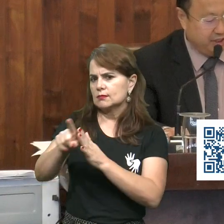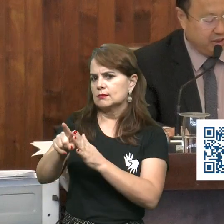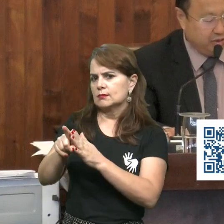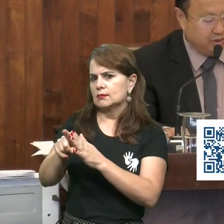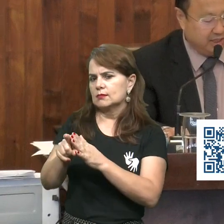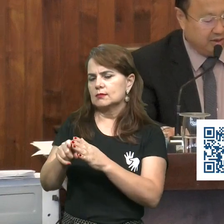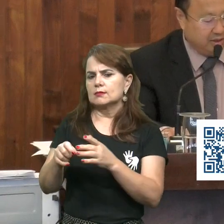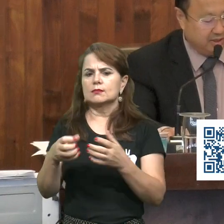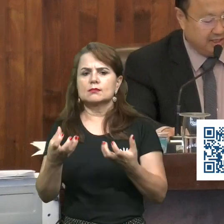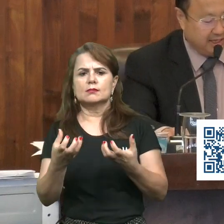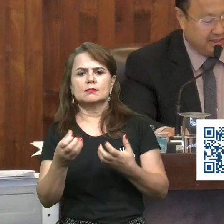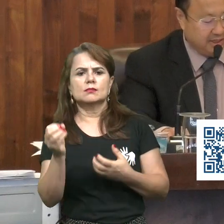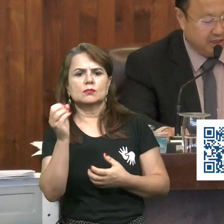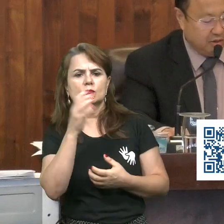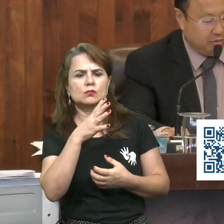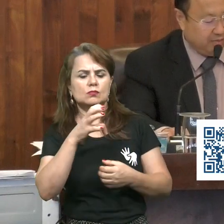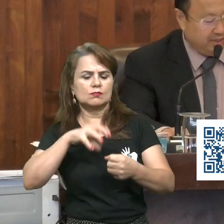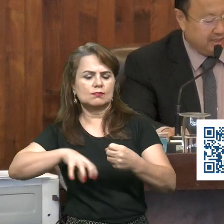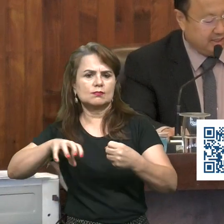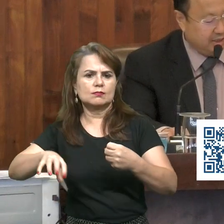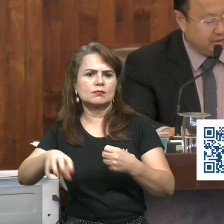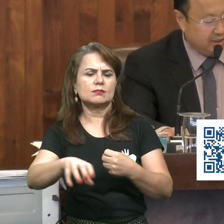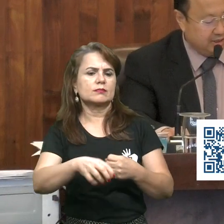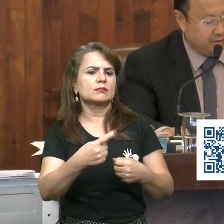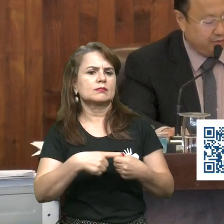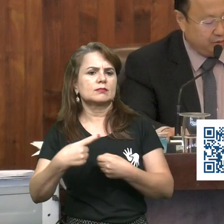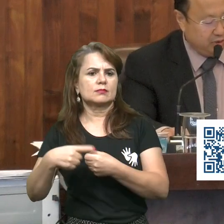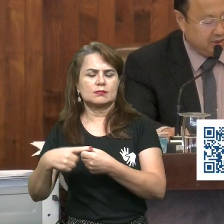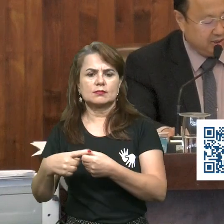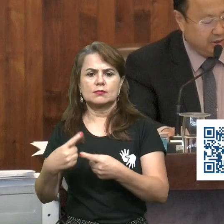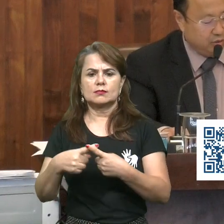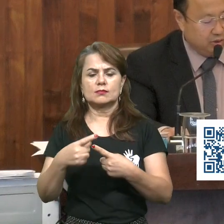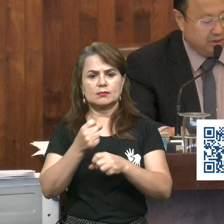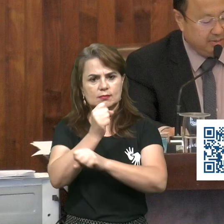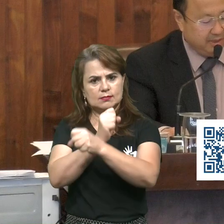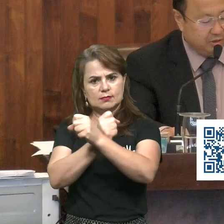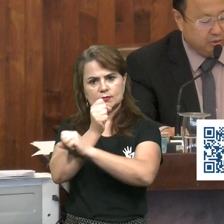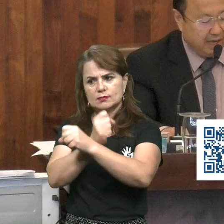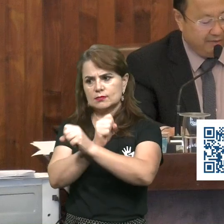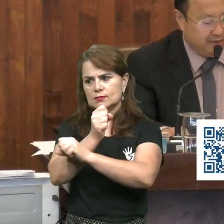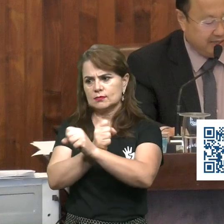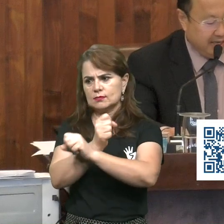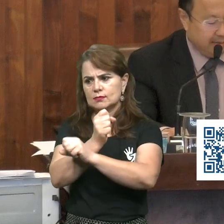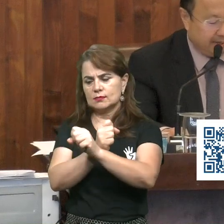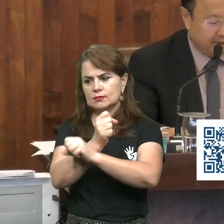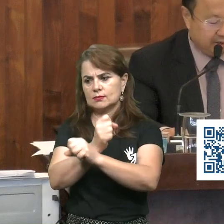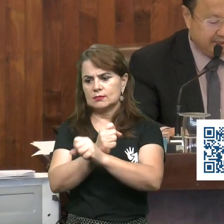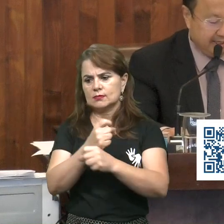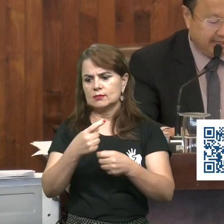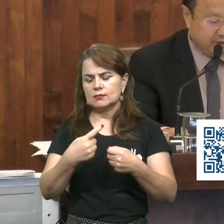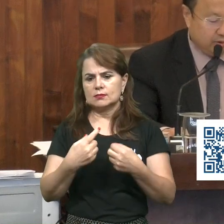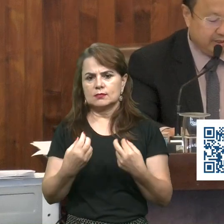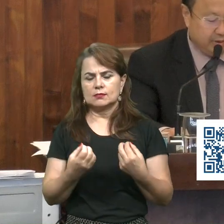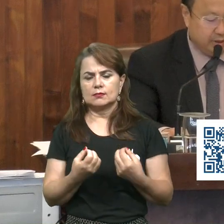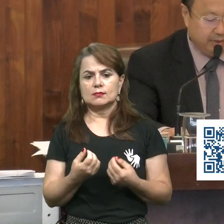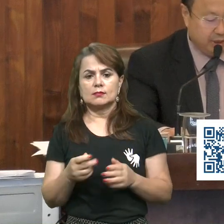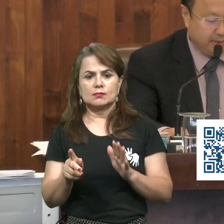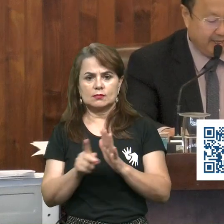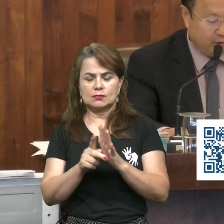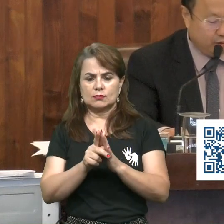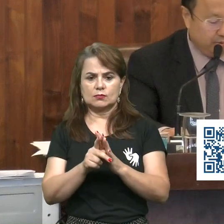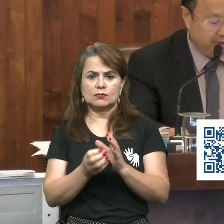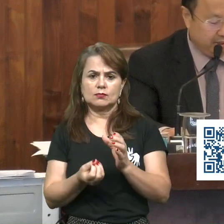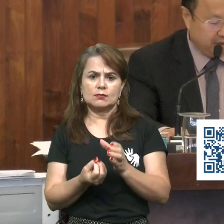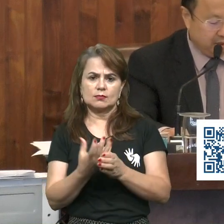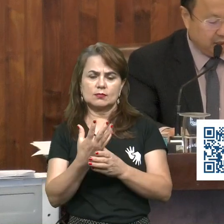novo distrito industrial em nossa cidade, uma vez que as indústrias são fontes de recursos imensuráveis para a sociedade e, consequentemente,